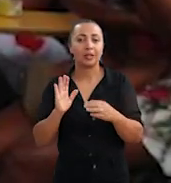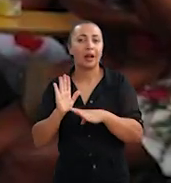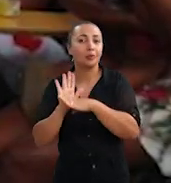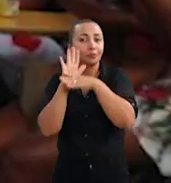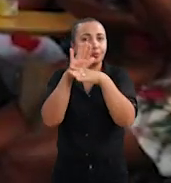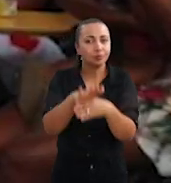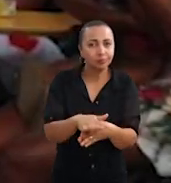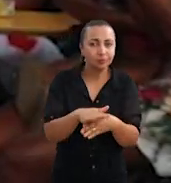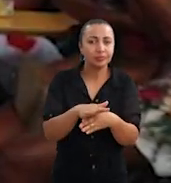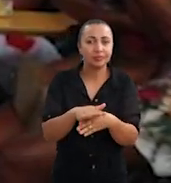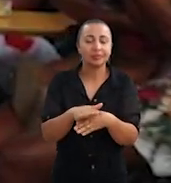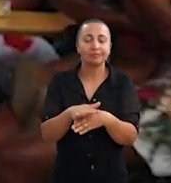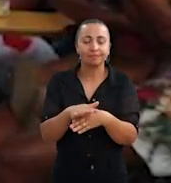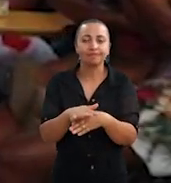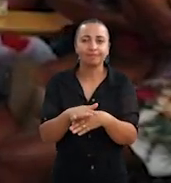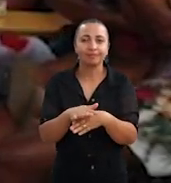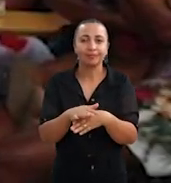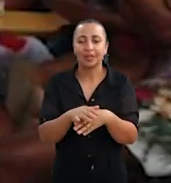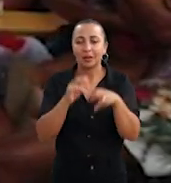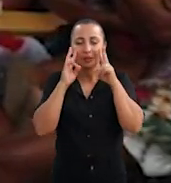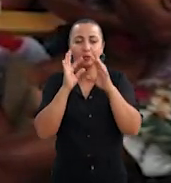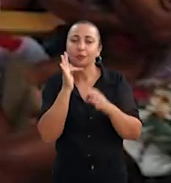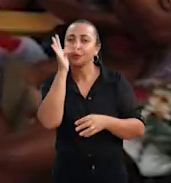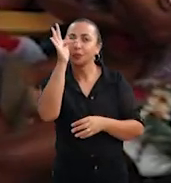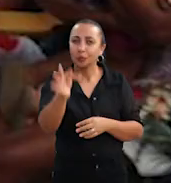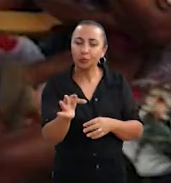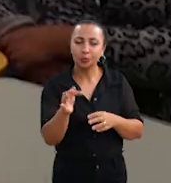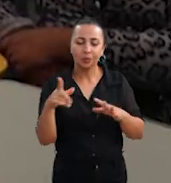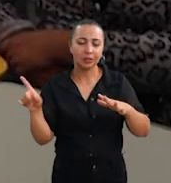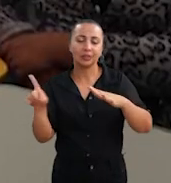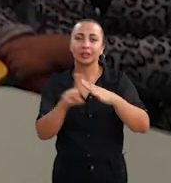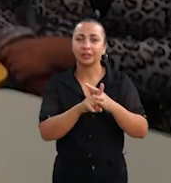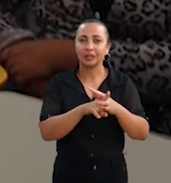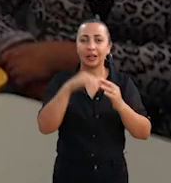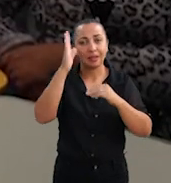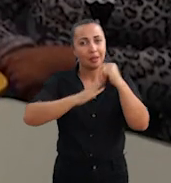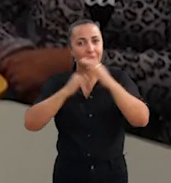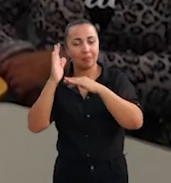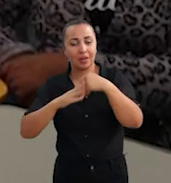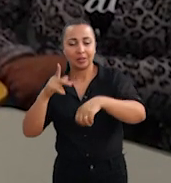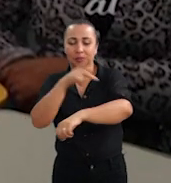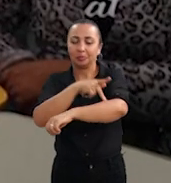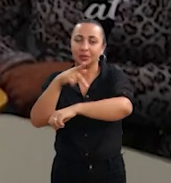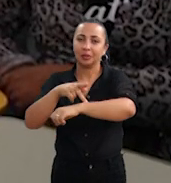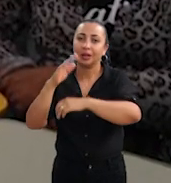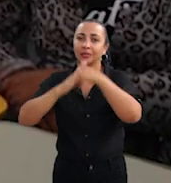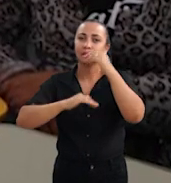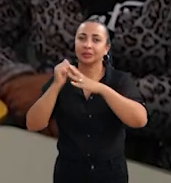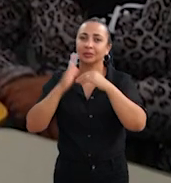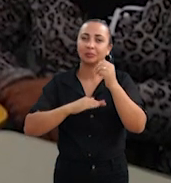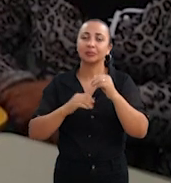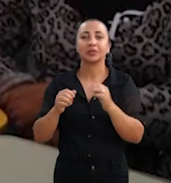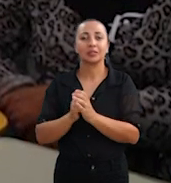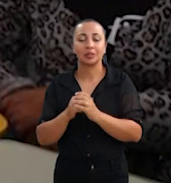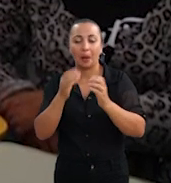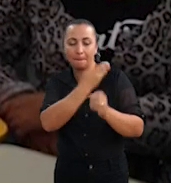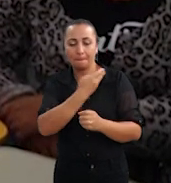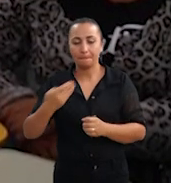suscitar possibilidades de perspectivas de intervenção na prática pedagógica e na prática